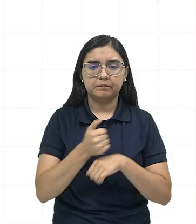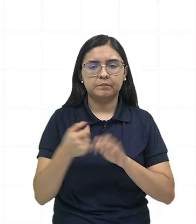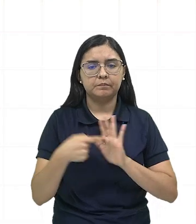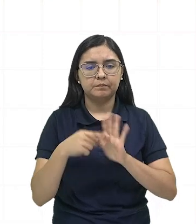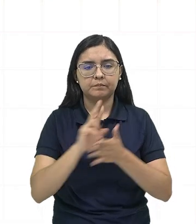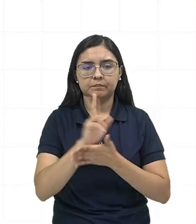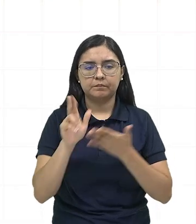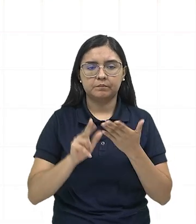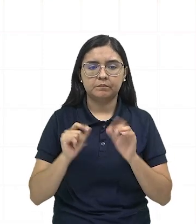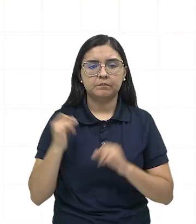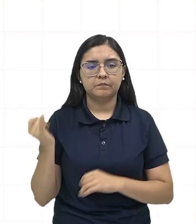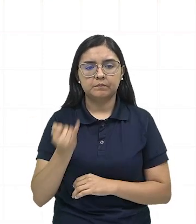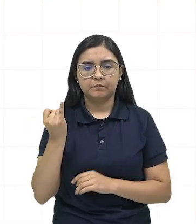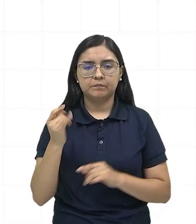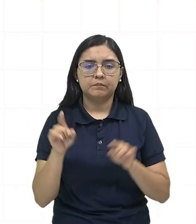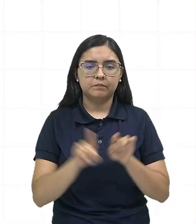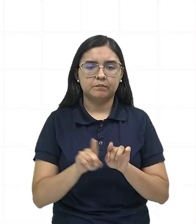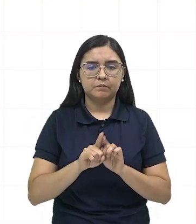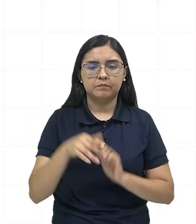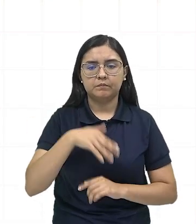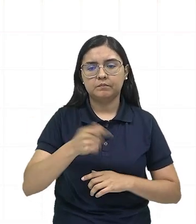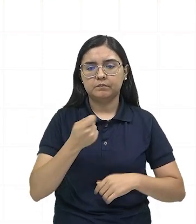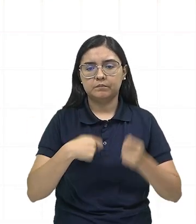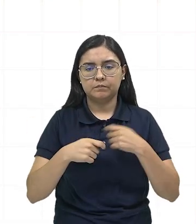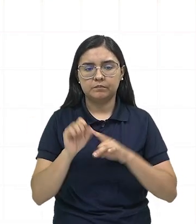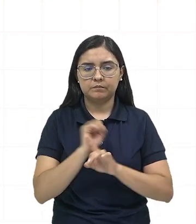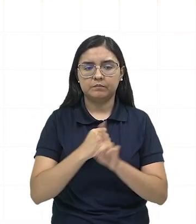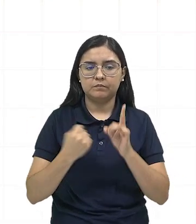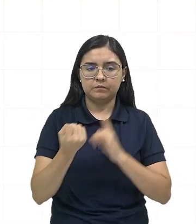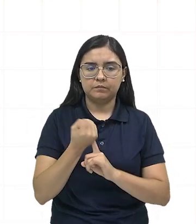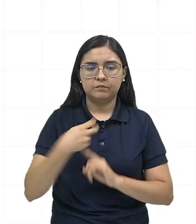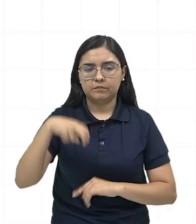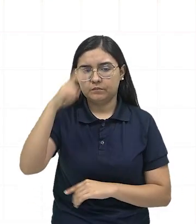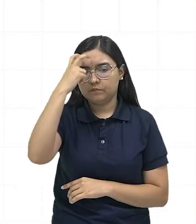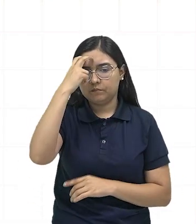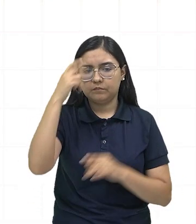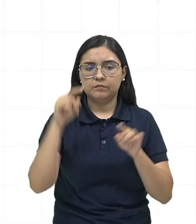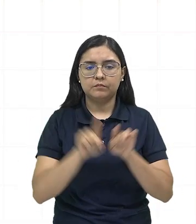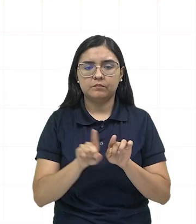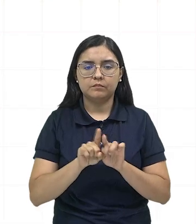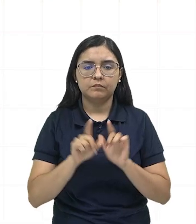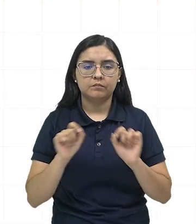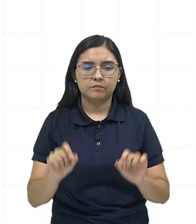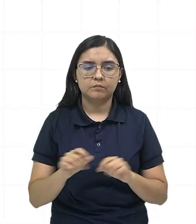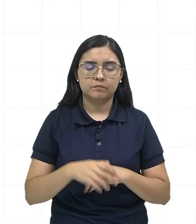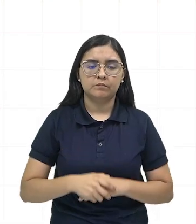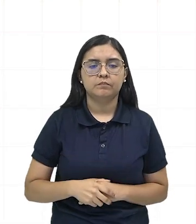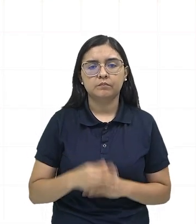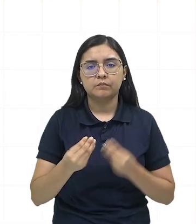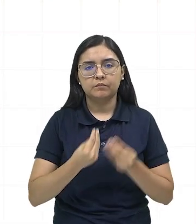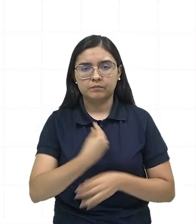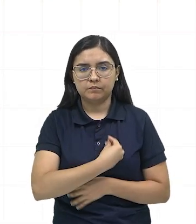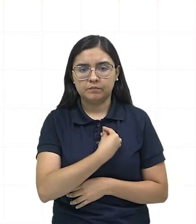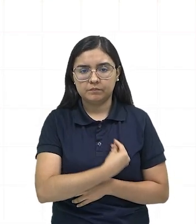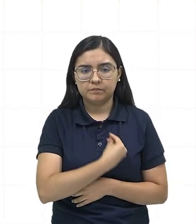né, diferenças importantes em termos de economia, sociedade, cultura e